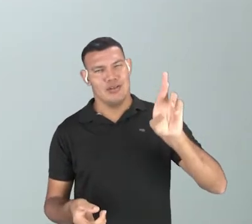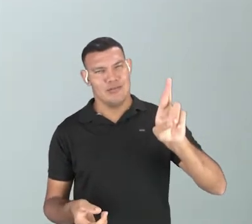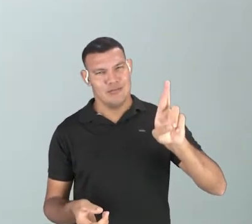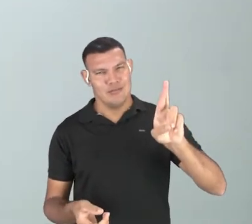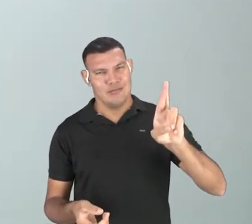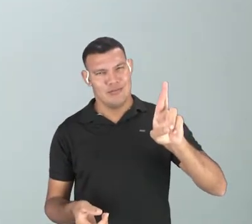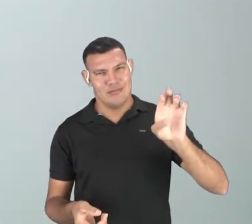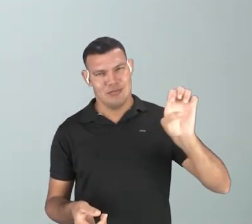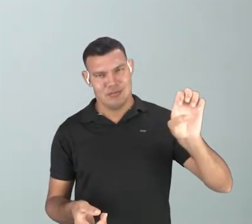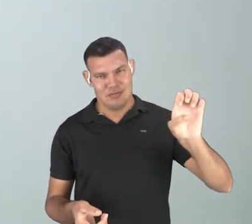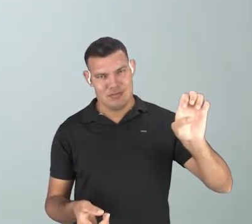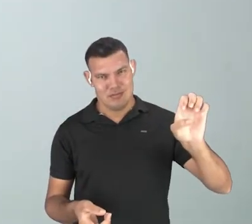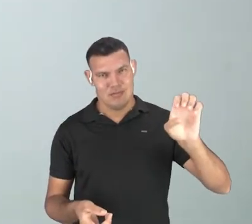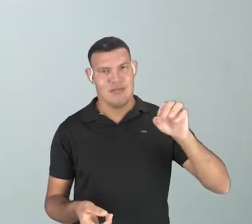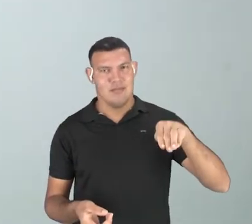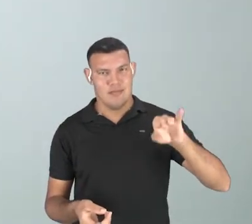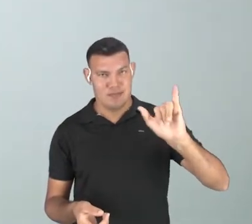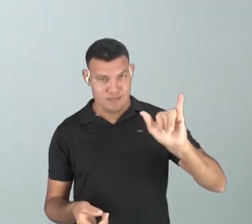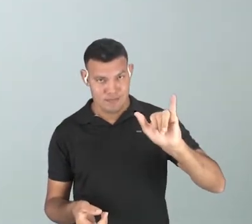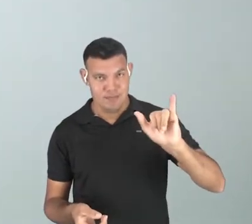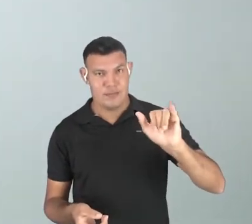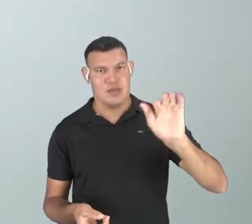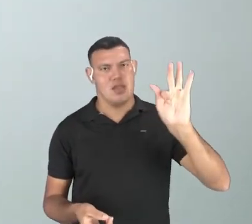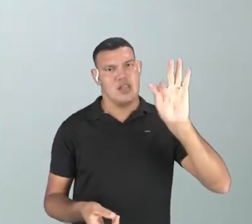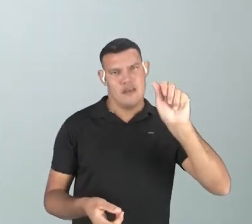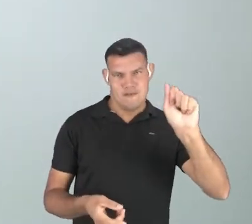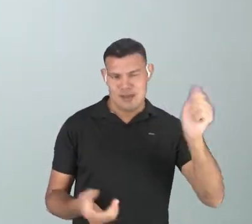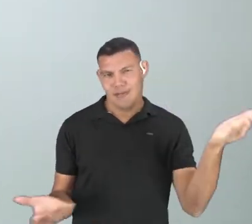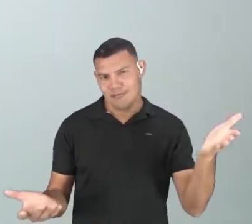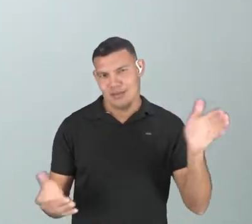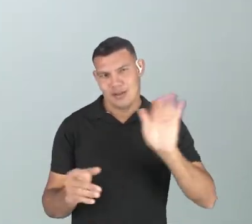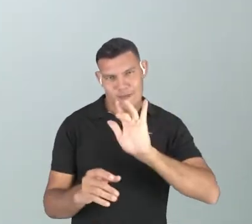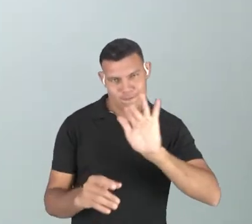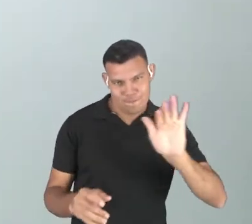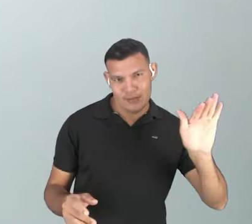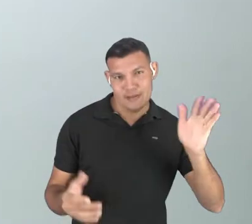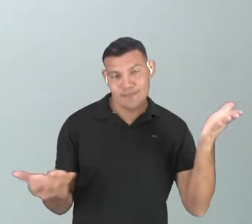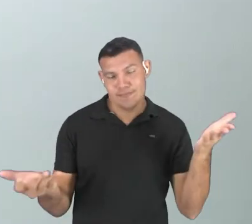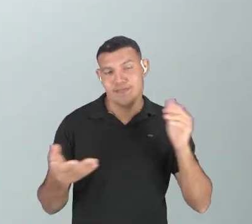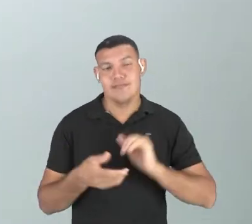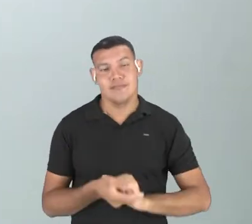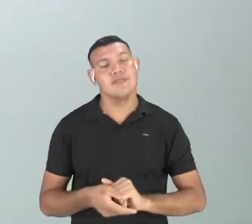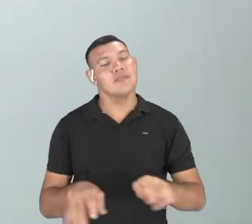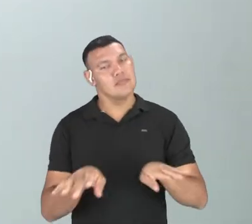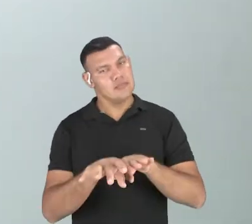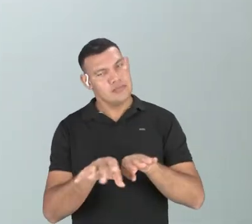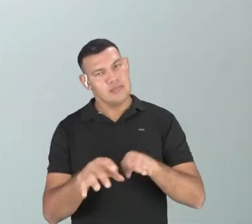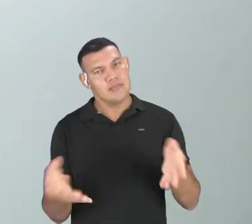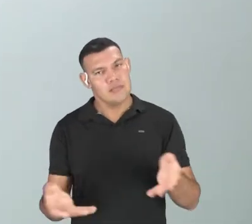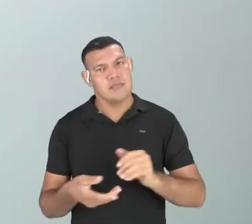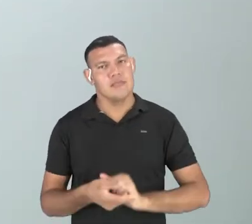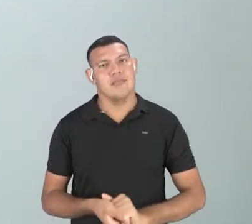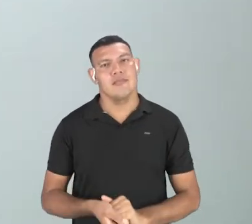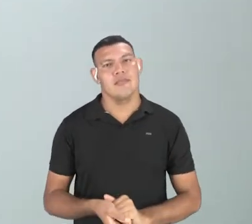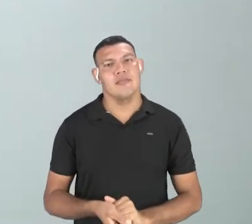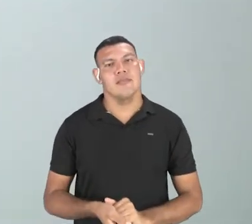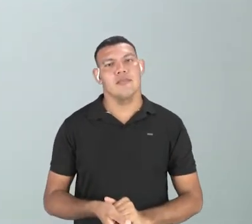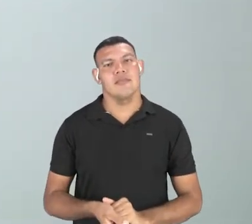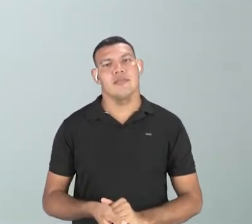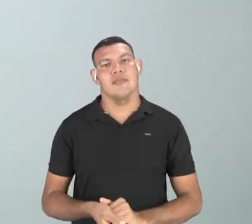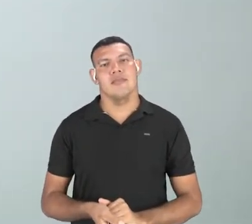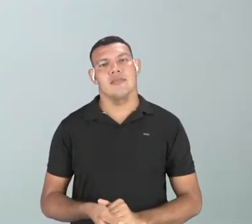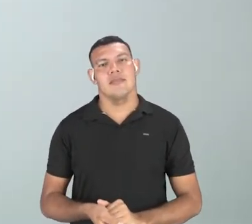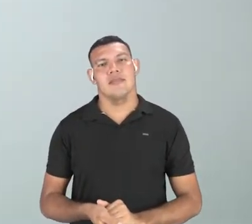espanhol, também temos estas notas musicales. Do, re, mi, fa, sol, la e si, que essa é